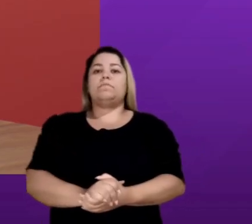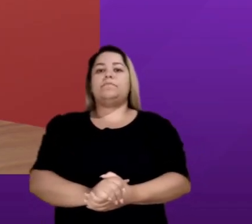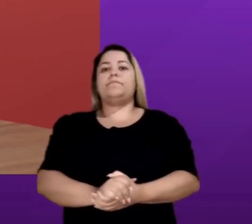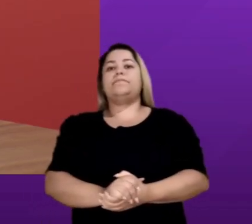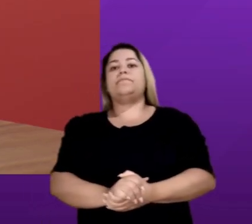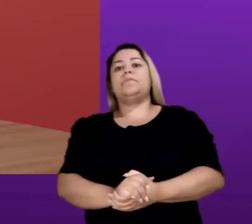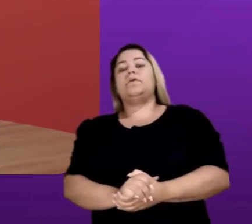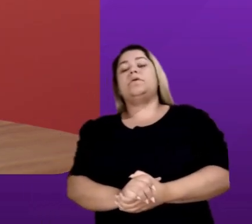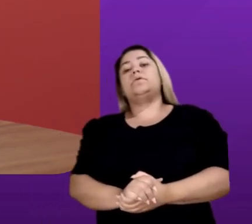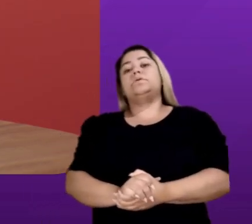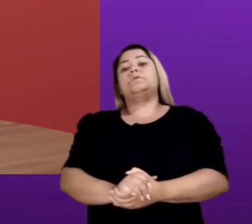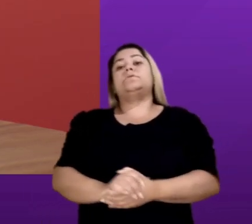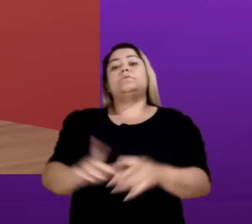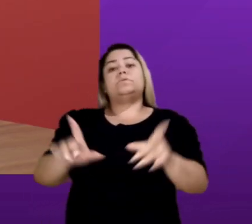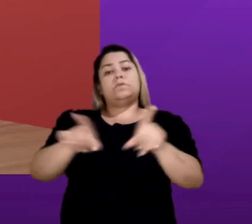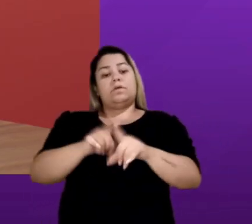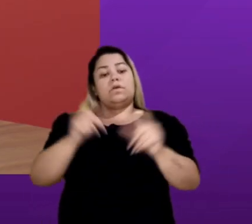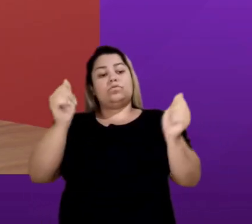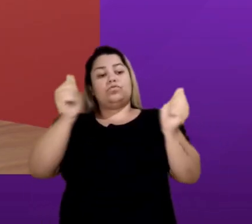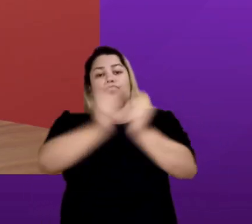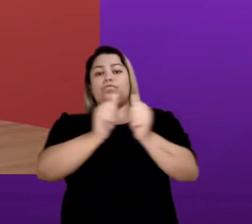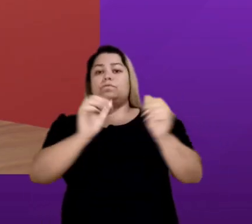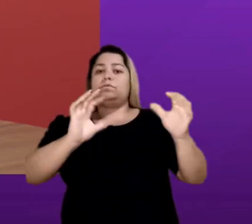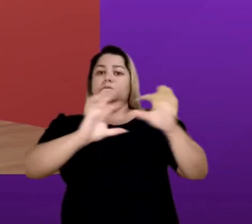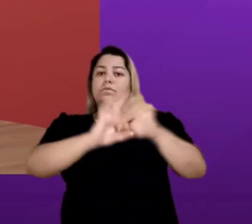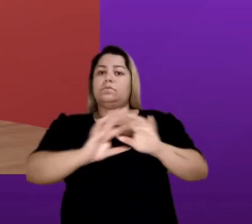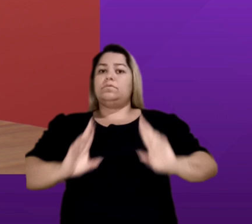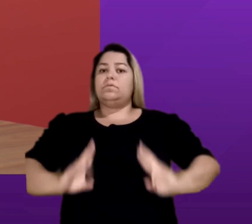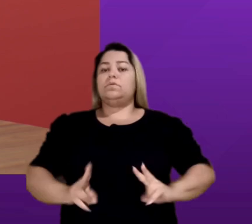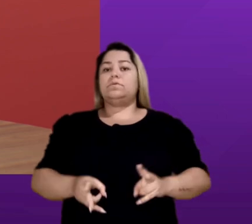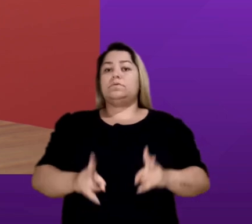convergir e estar juntos, sempre numa